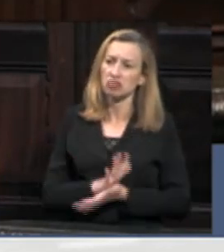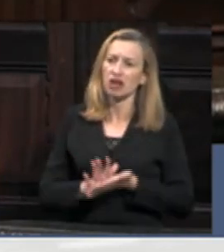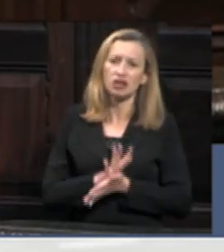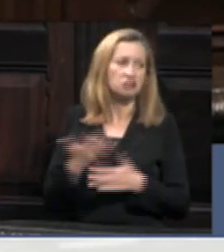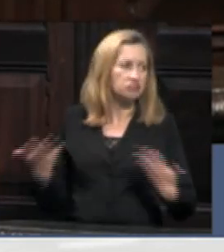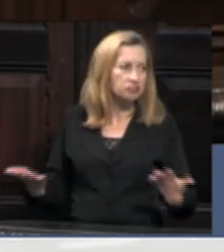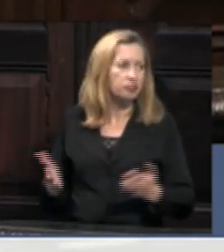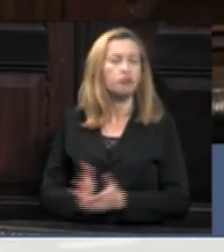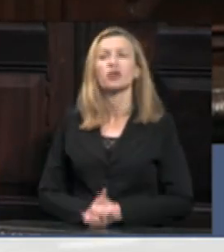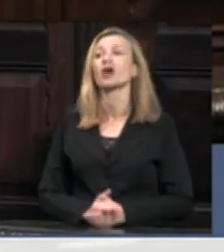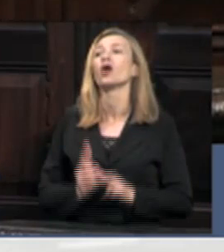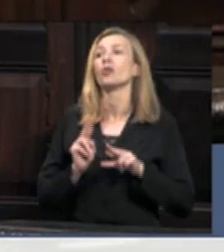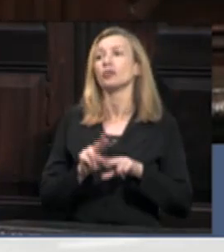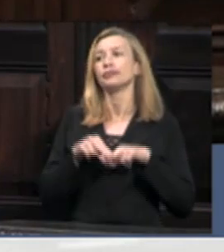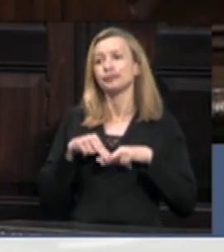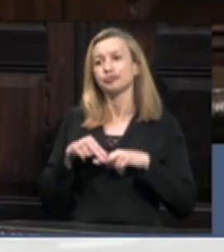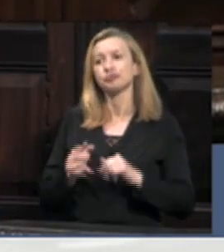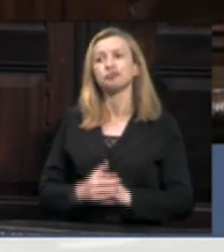Dentro disso,